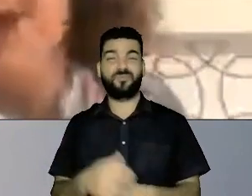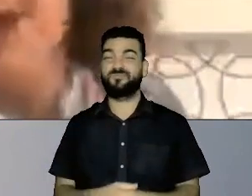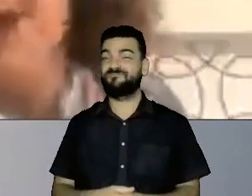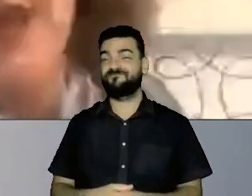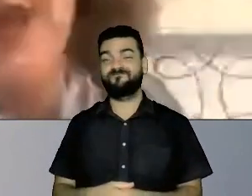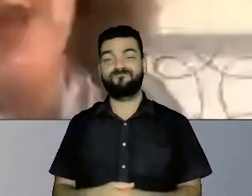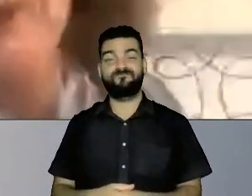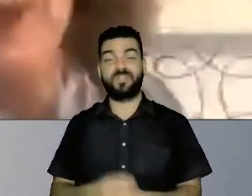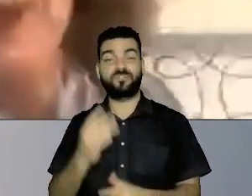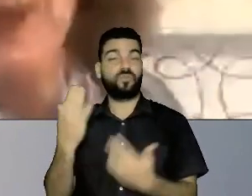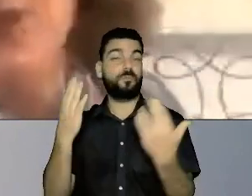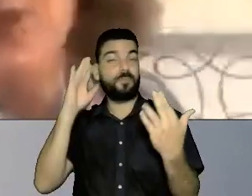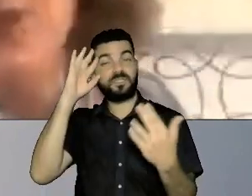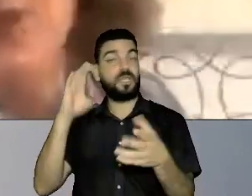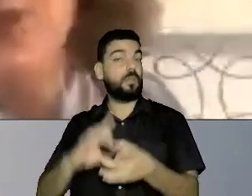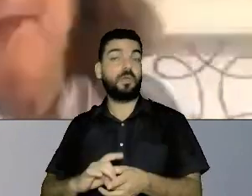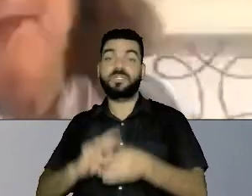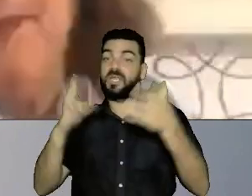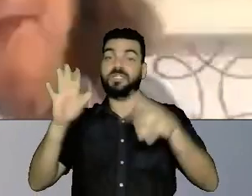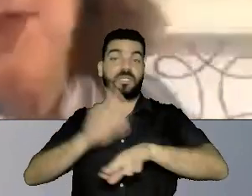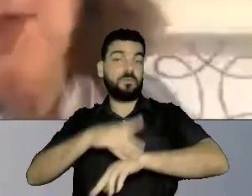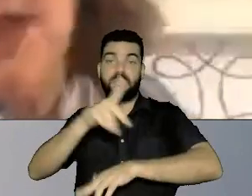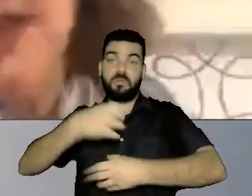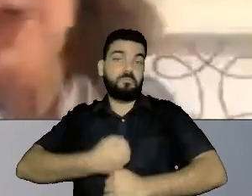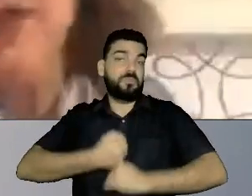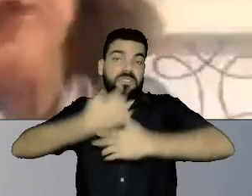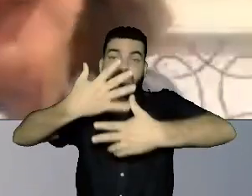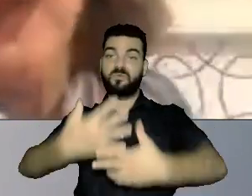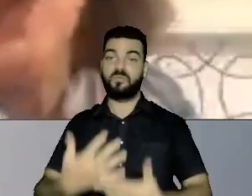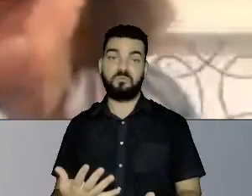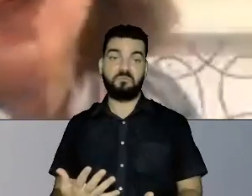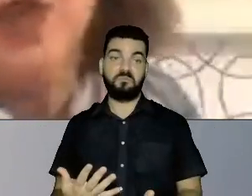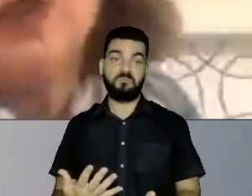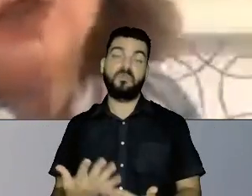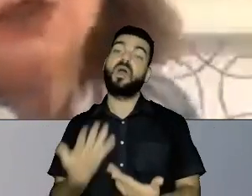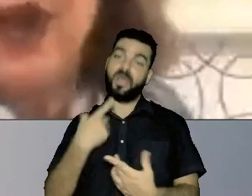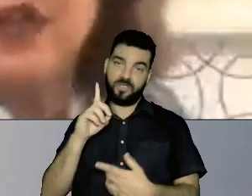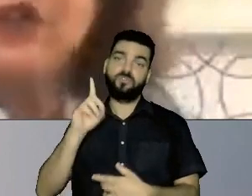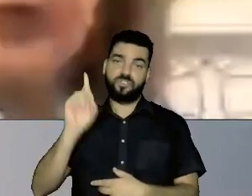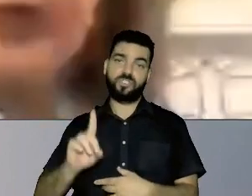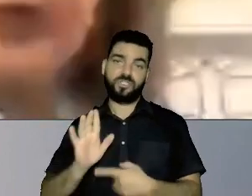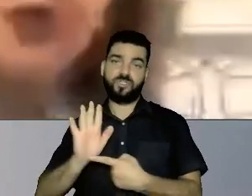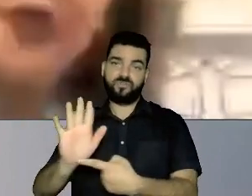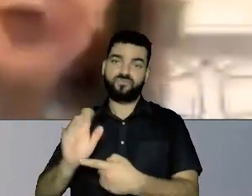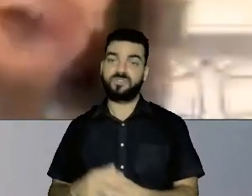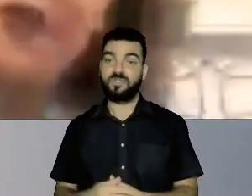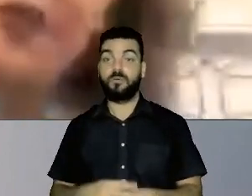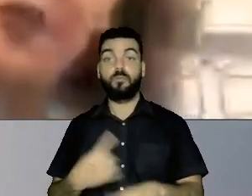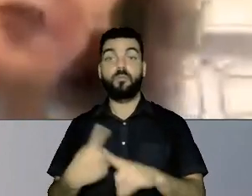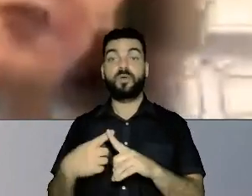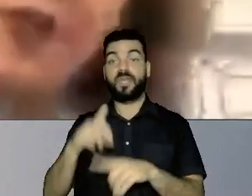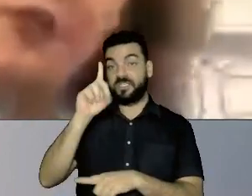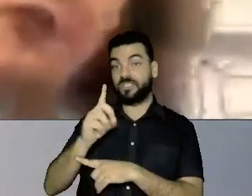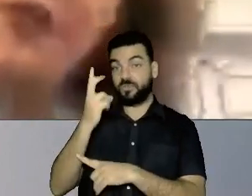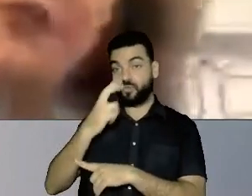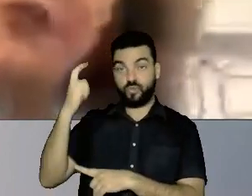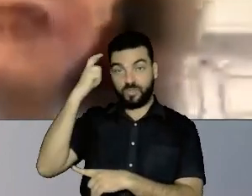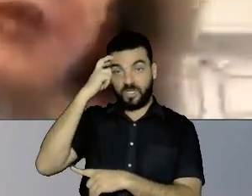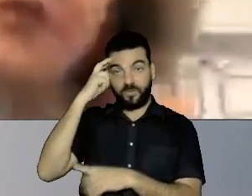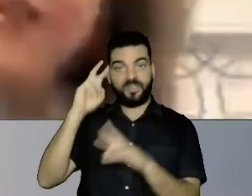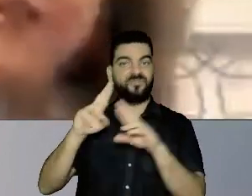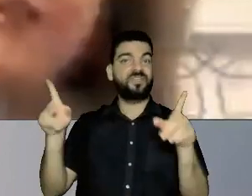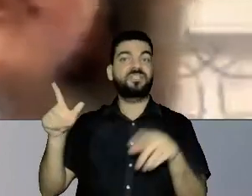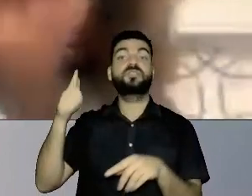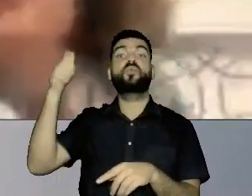contribuir é para a liberdade de expressão. Ele pode, os direitos culturais, diferentes, por exemplo, de outros direitos que